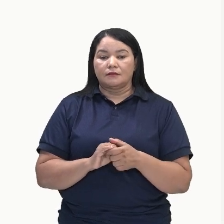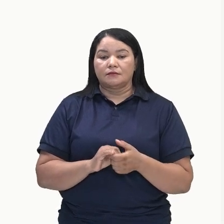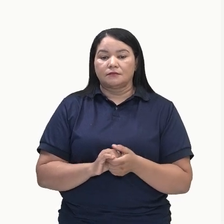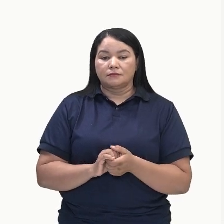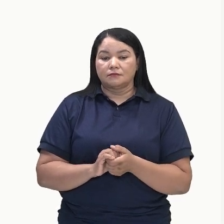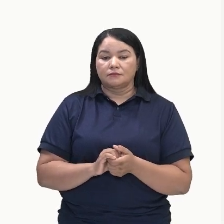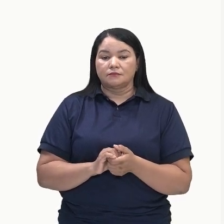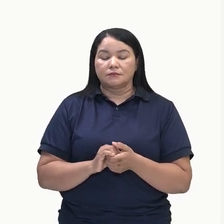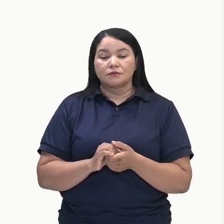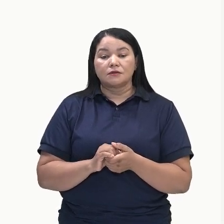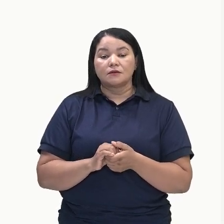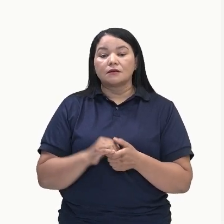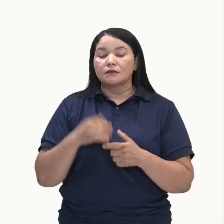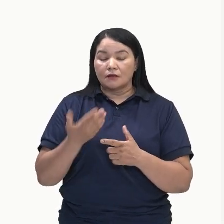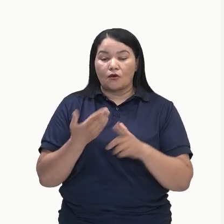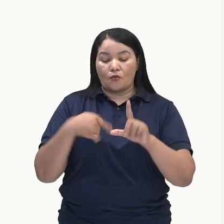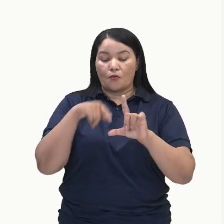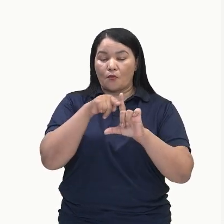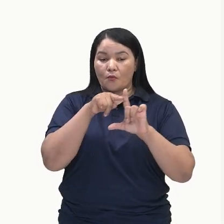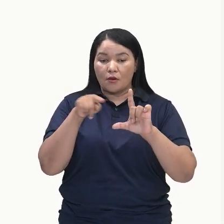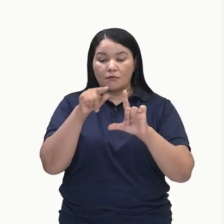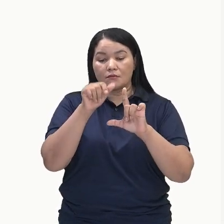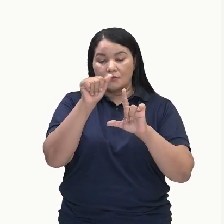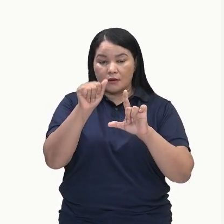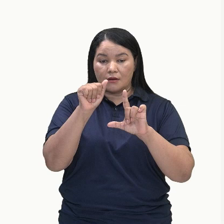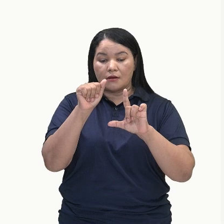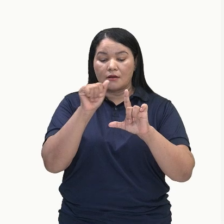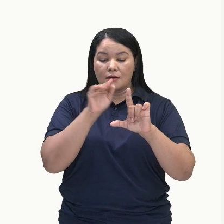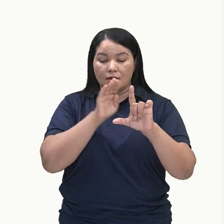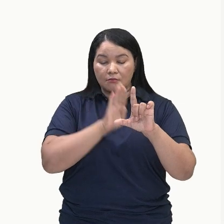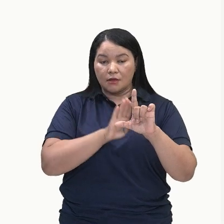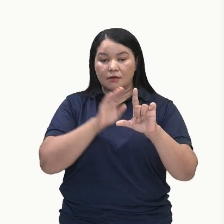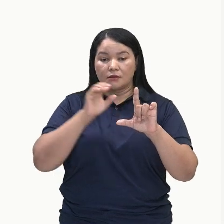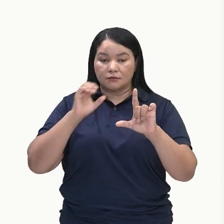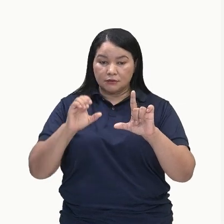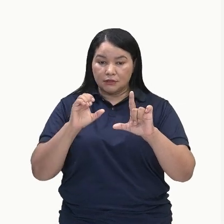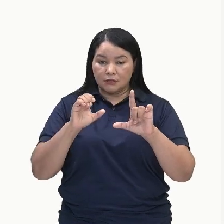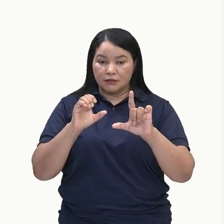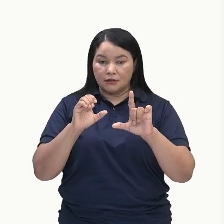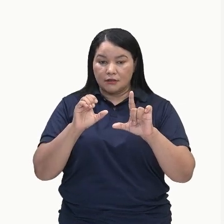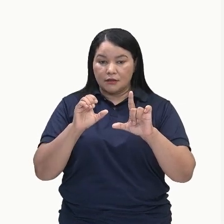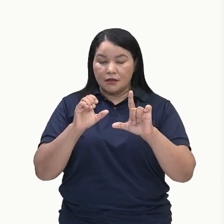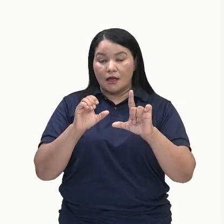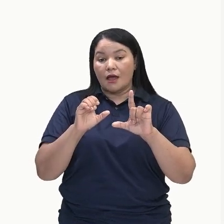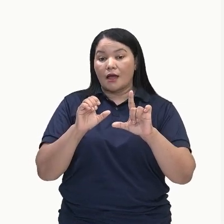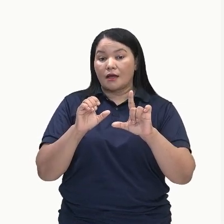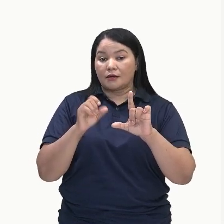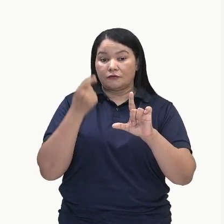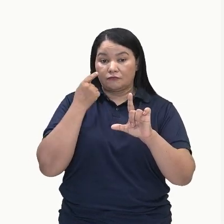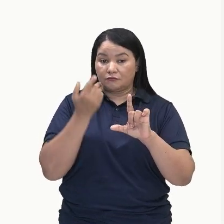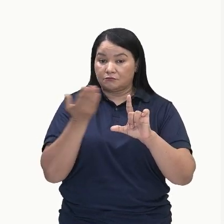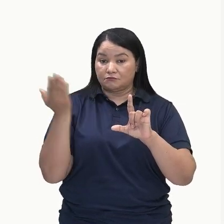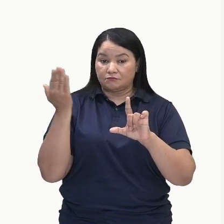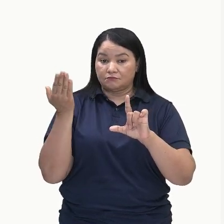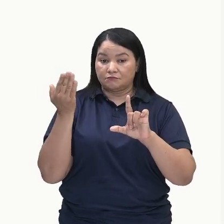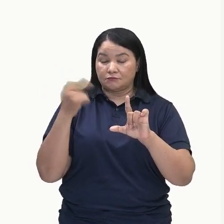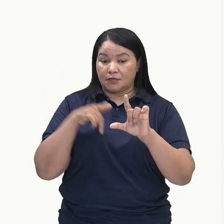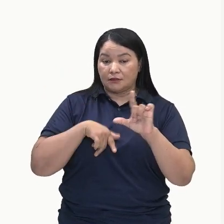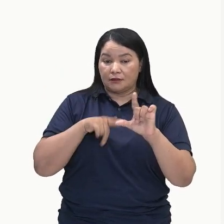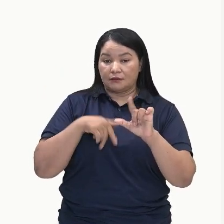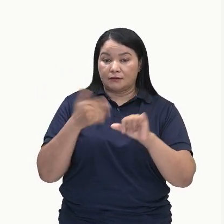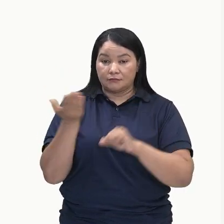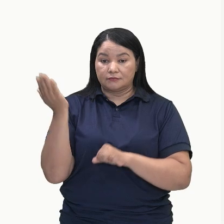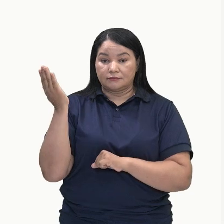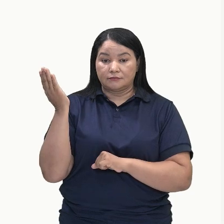o ângulo B e o ângulo C, que eu representei desta forma, e todas as vezes que